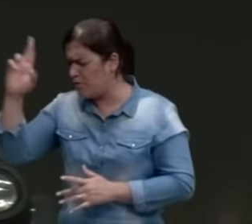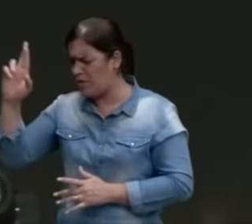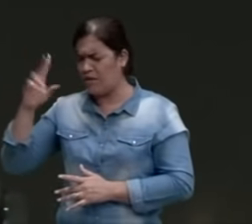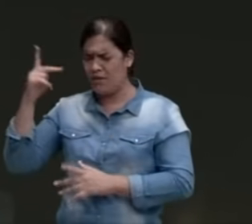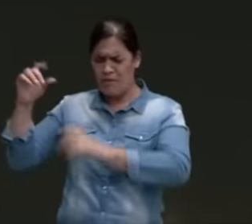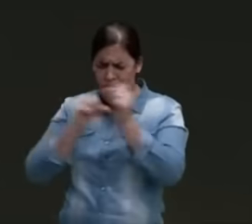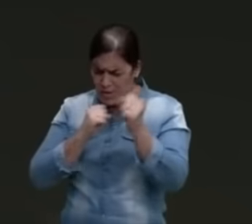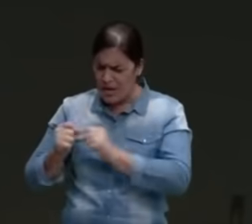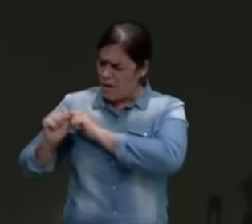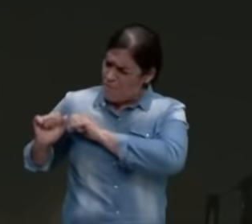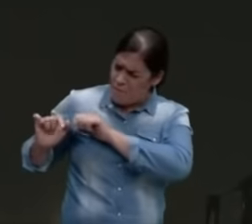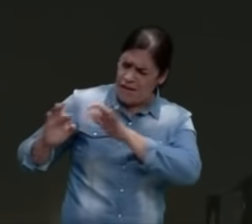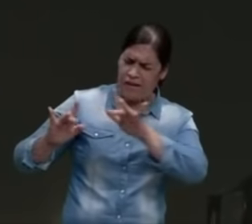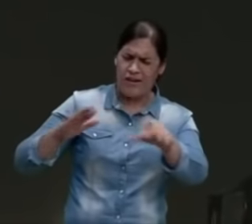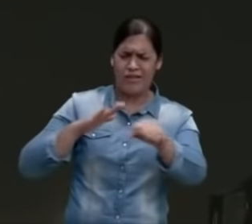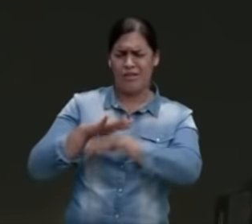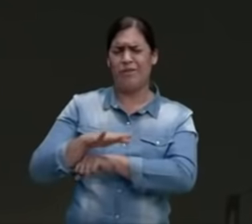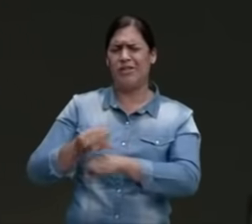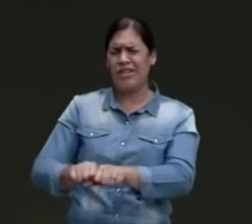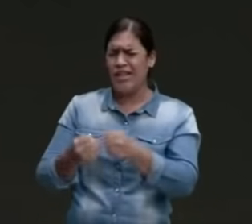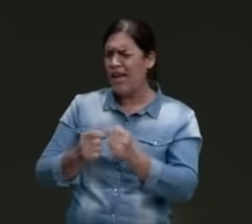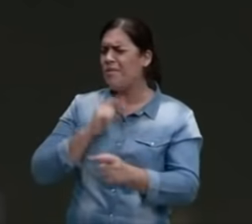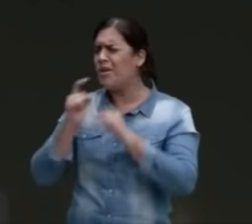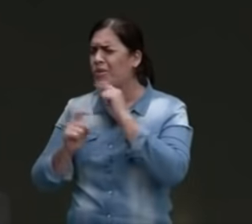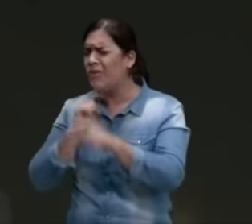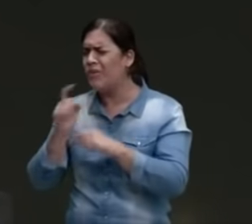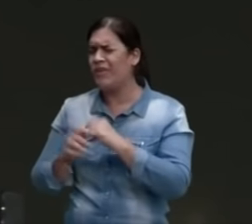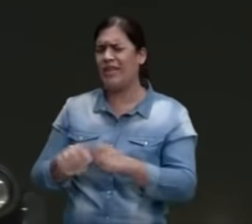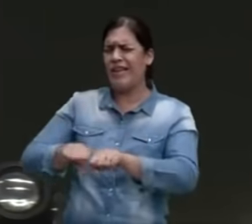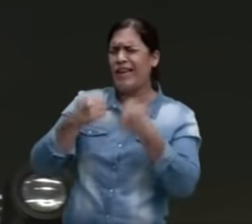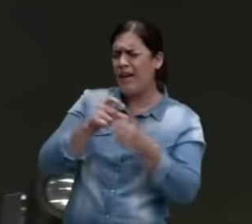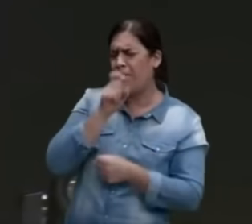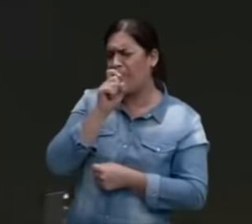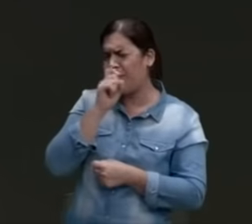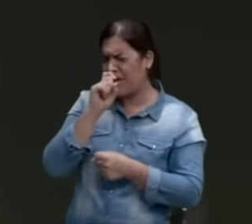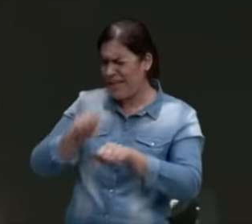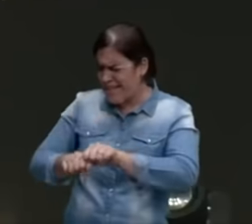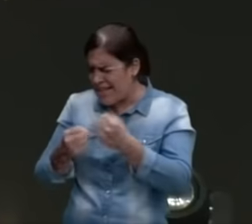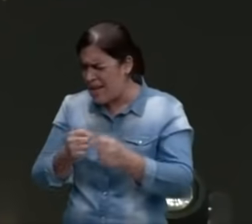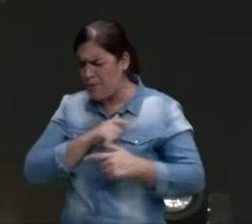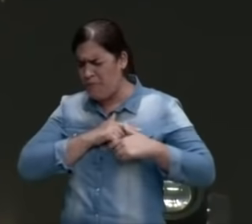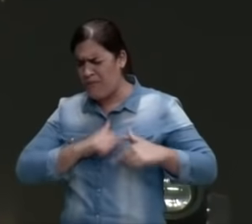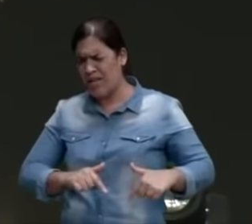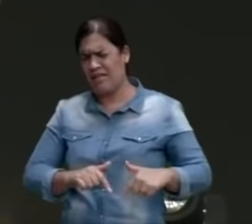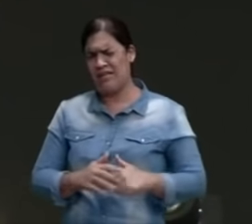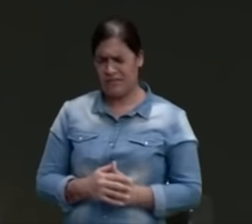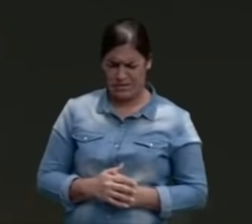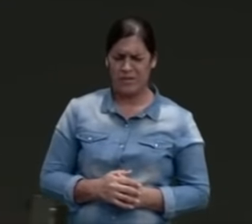Teu poder, Pai, nesta noite, quebrando a incredulidade, quebrando a frieza, o vazio